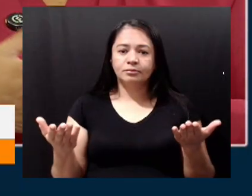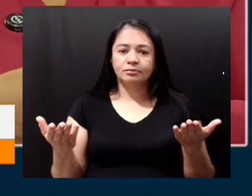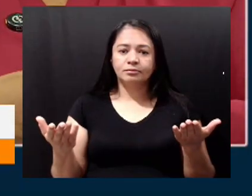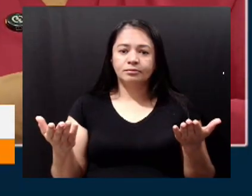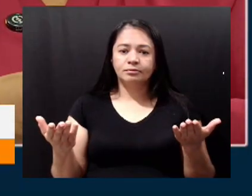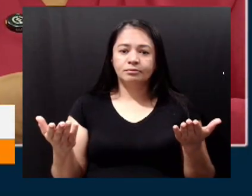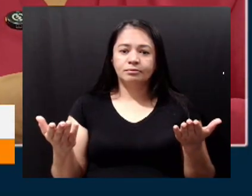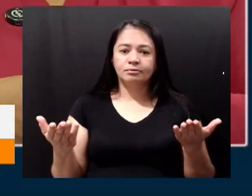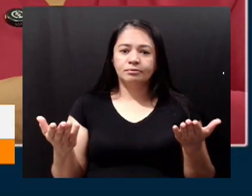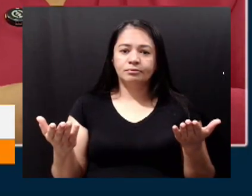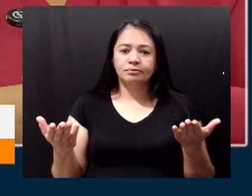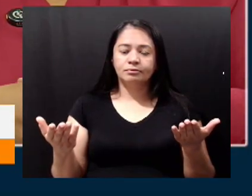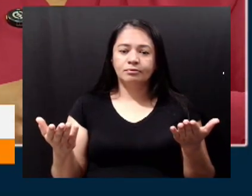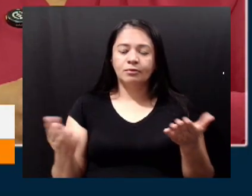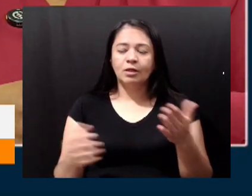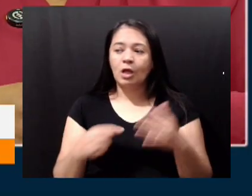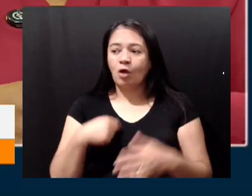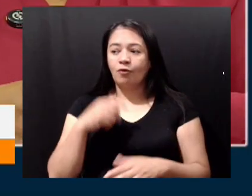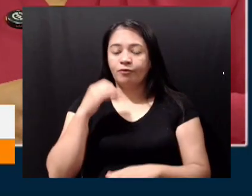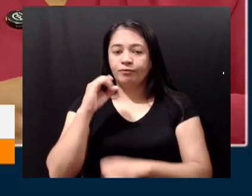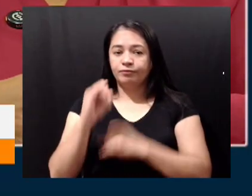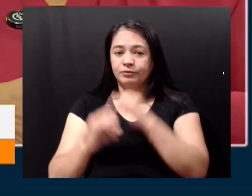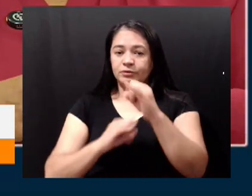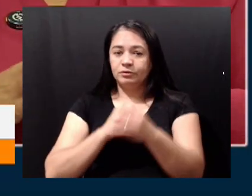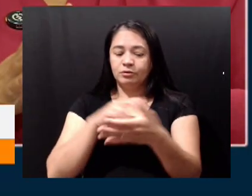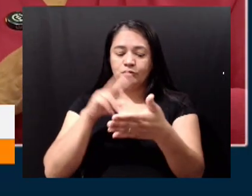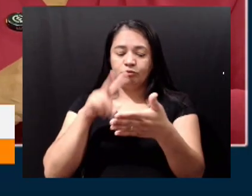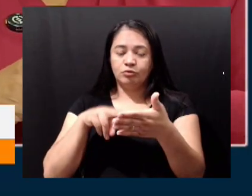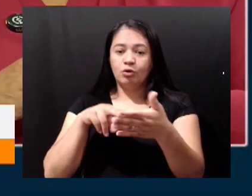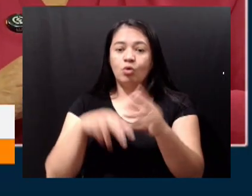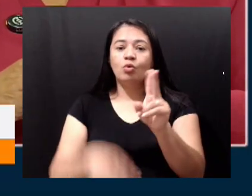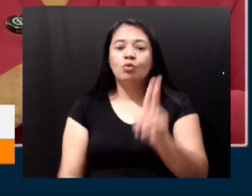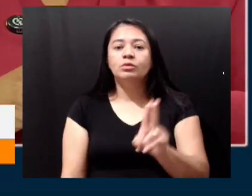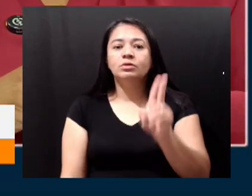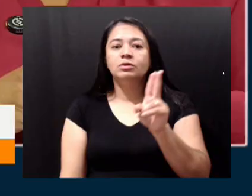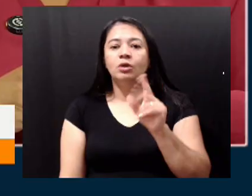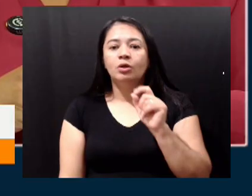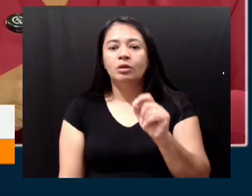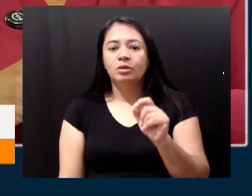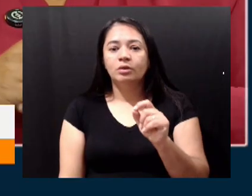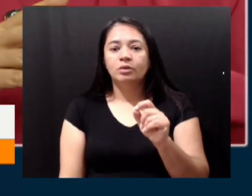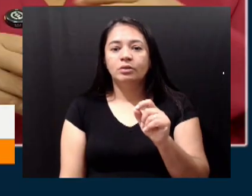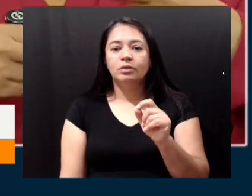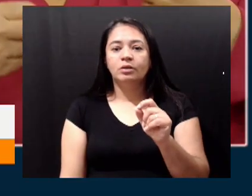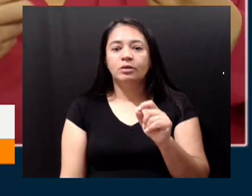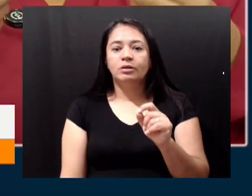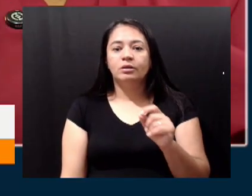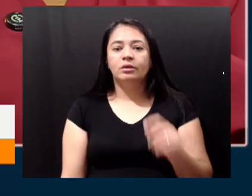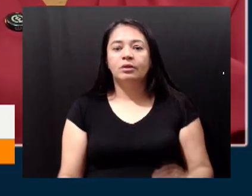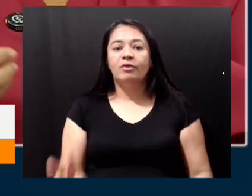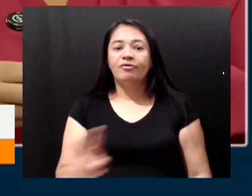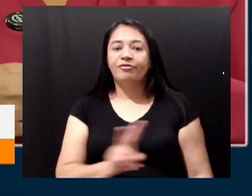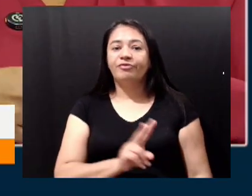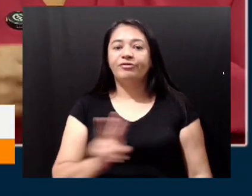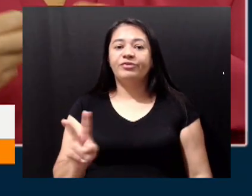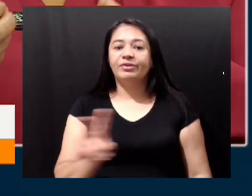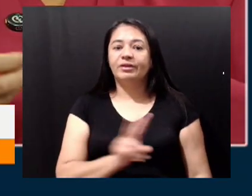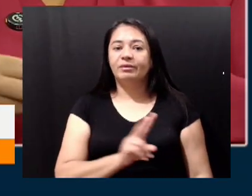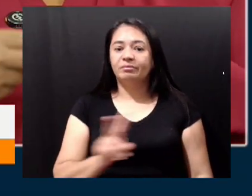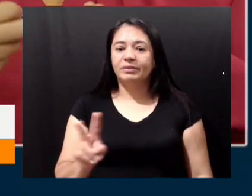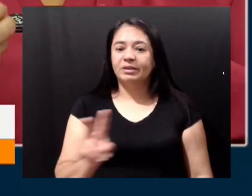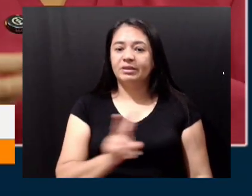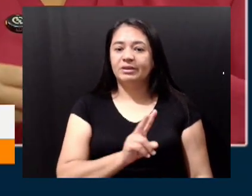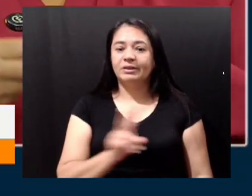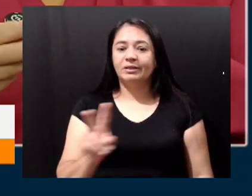rede, na internet, o uso indiscriminado de vitaminas. E eu vi que tem pessoas que